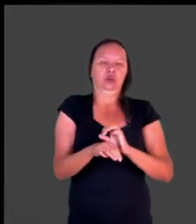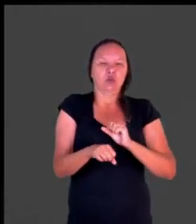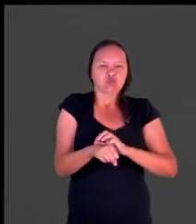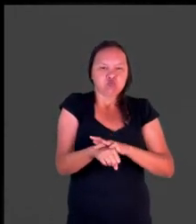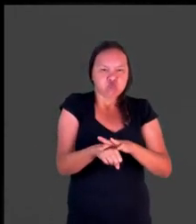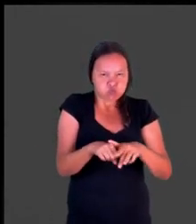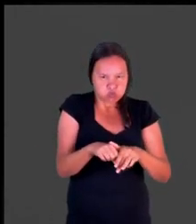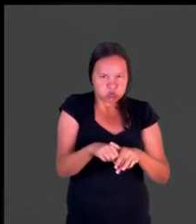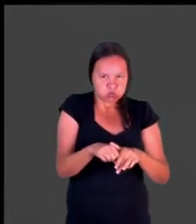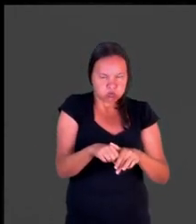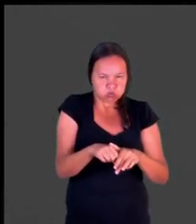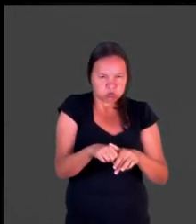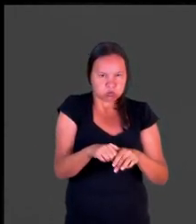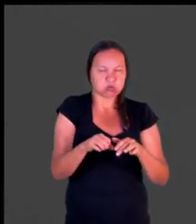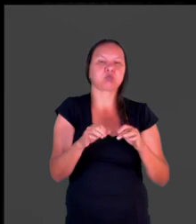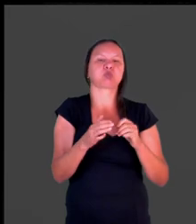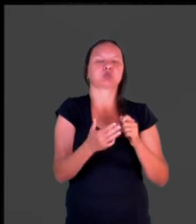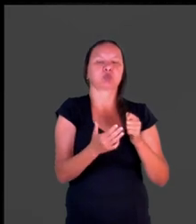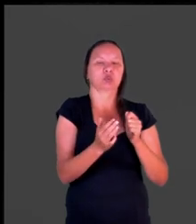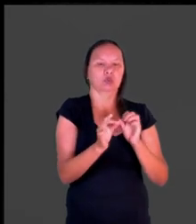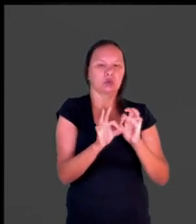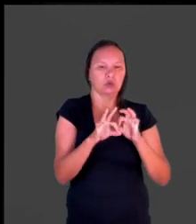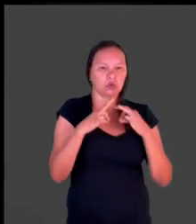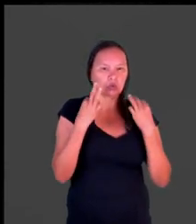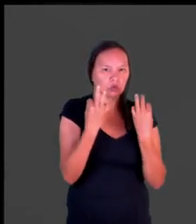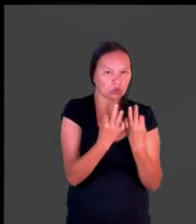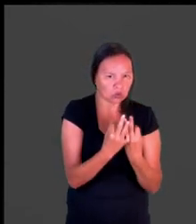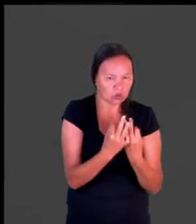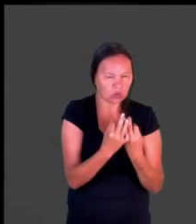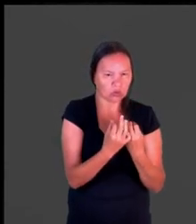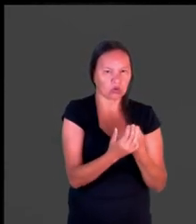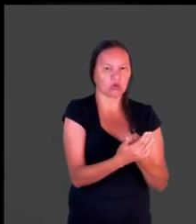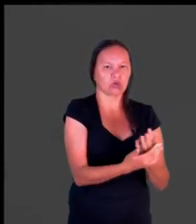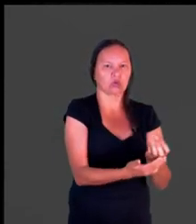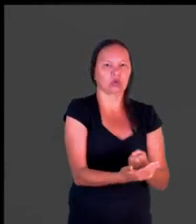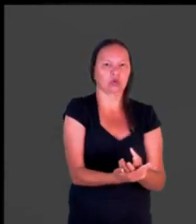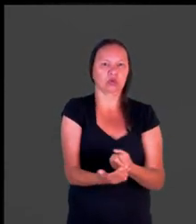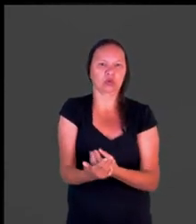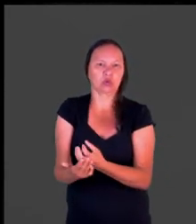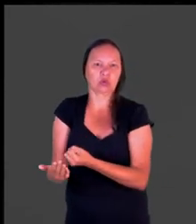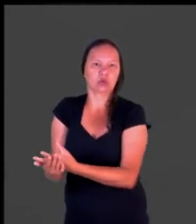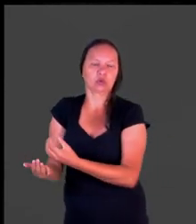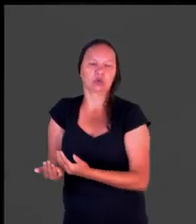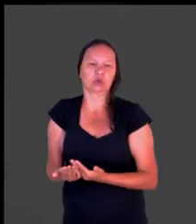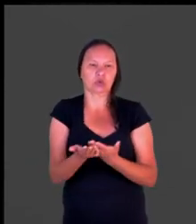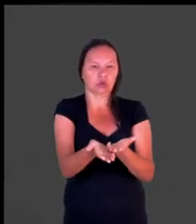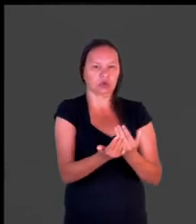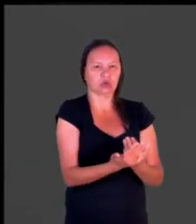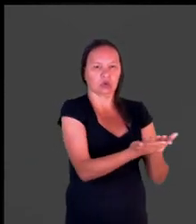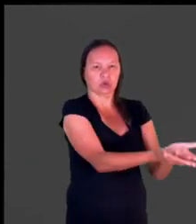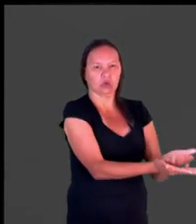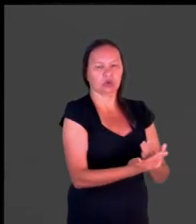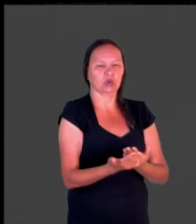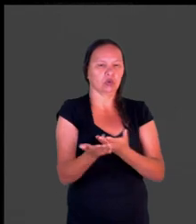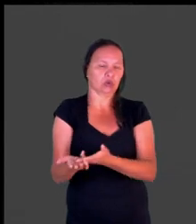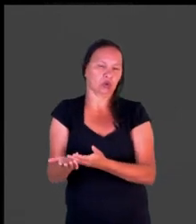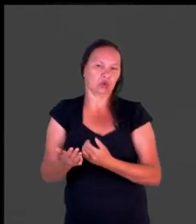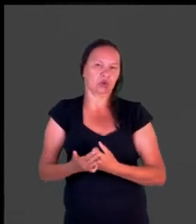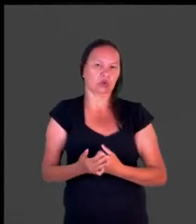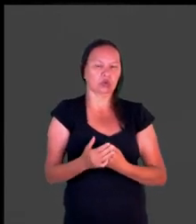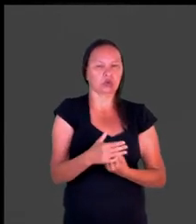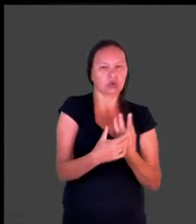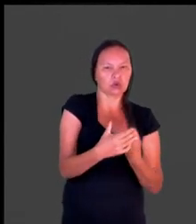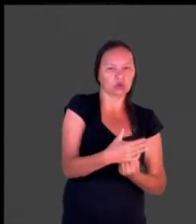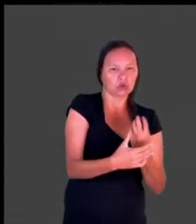pandemia E aí eu acho que destacar que além da de serem kits da h da Agricultura